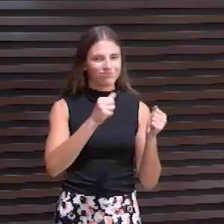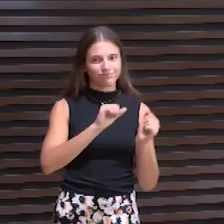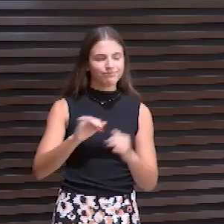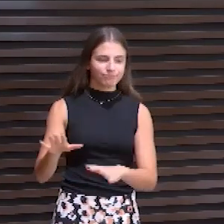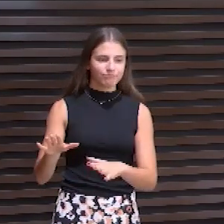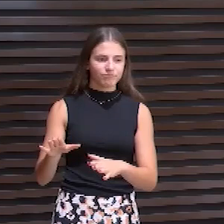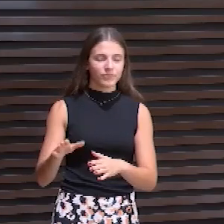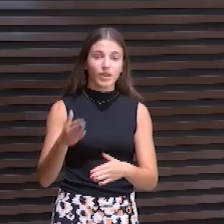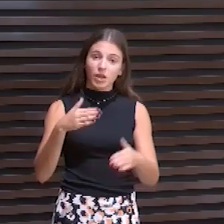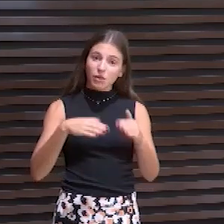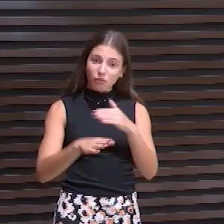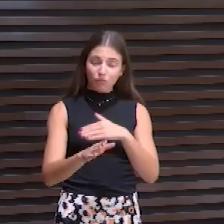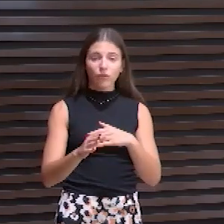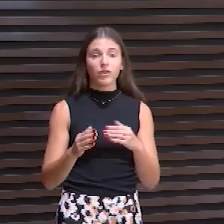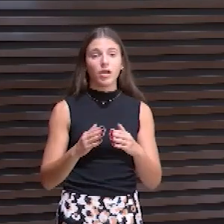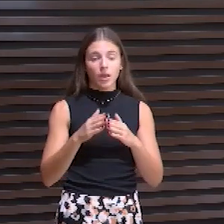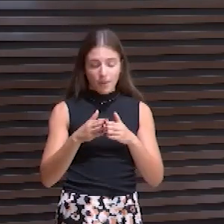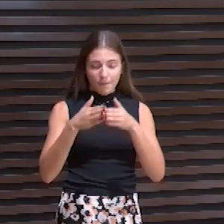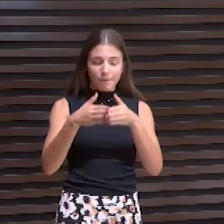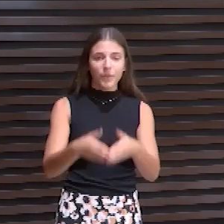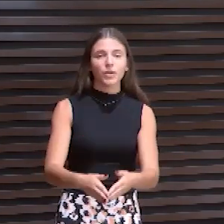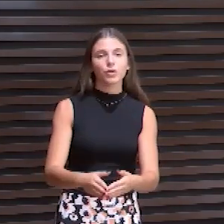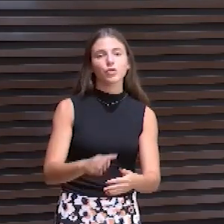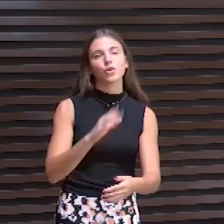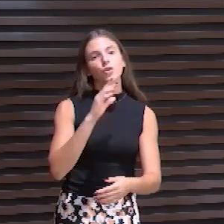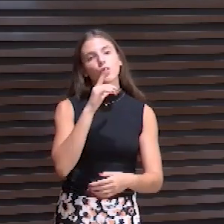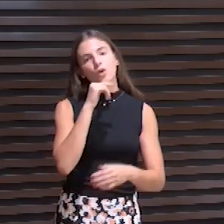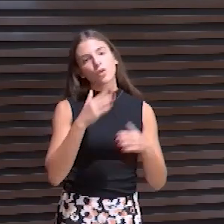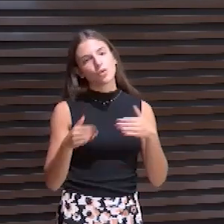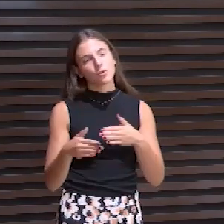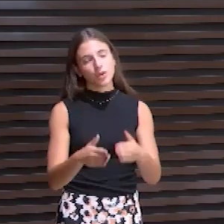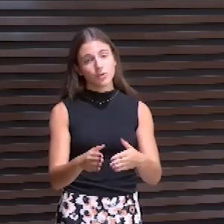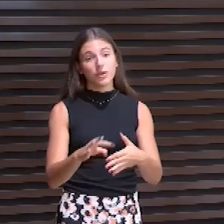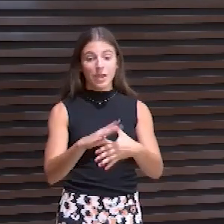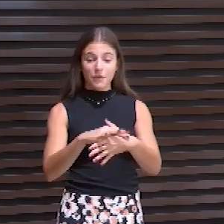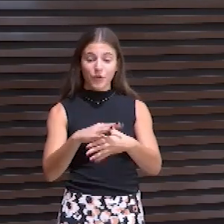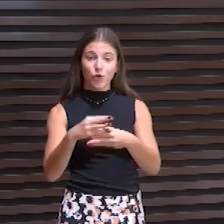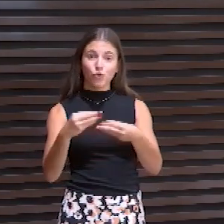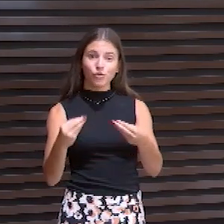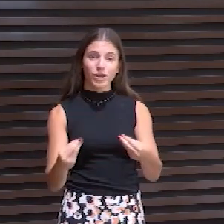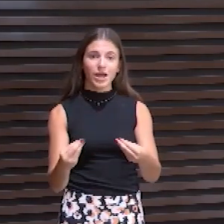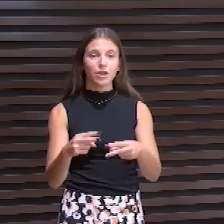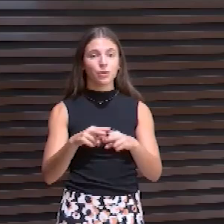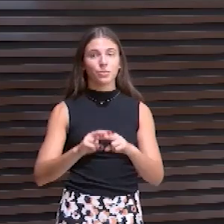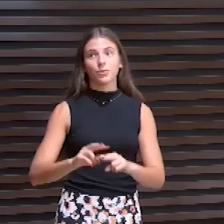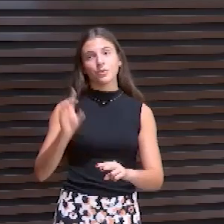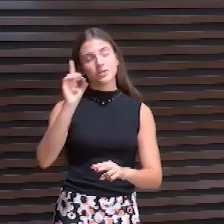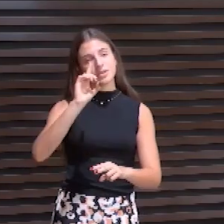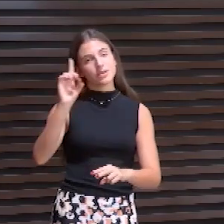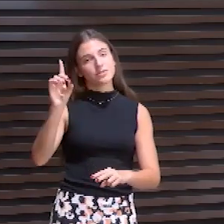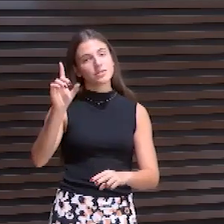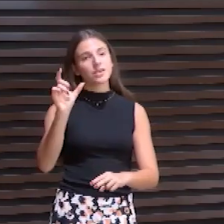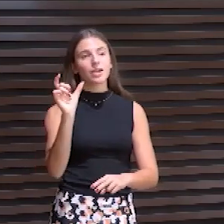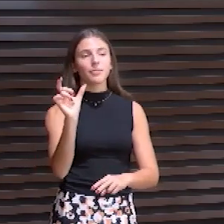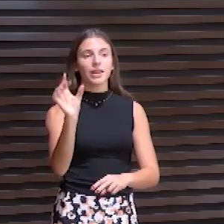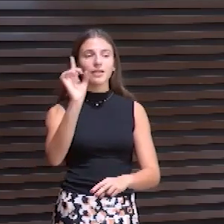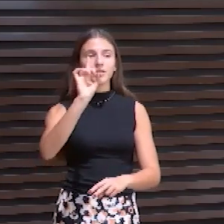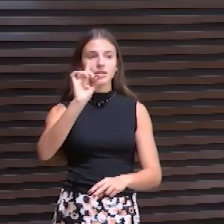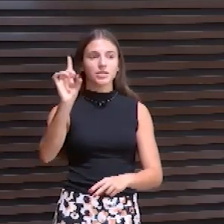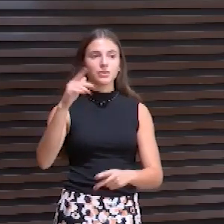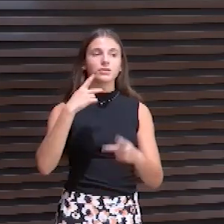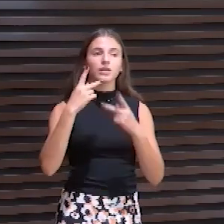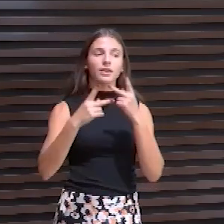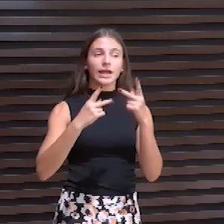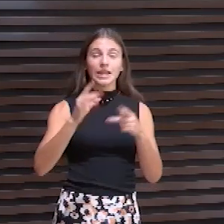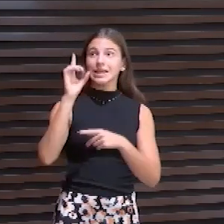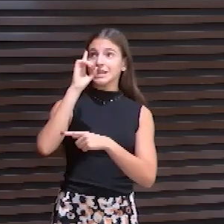lá, mergulhou no Rio Jordão e foi curado por Deus. A palavra de Deus diz que ele se opõe aos orgulhosos, mas ele